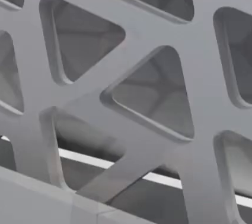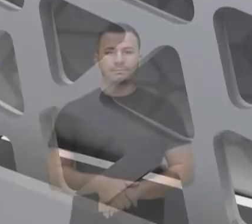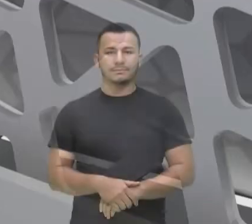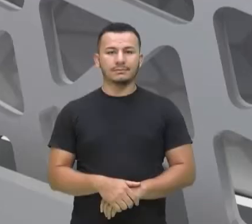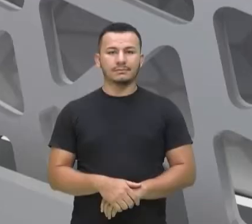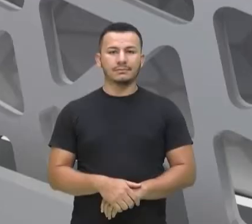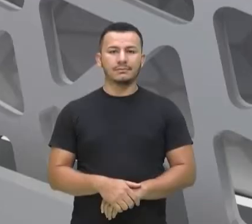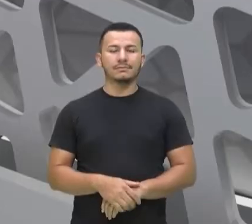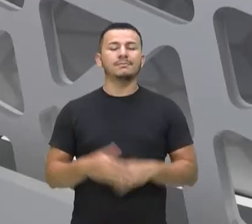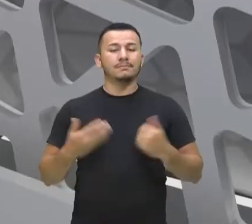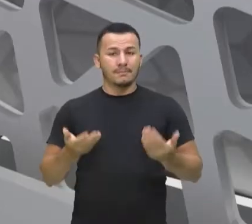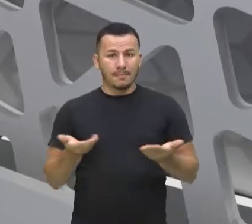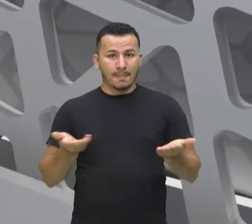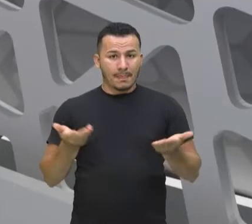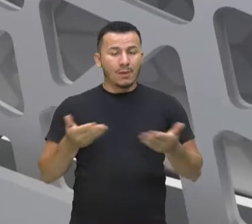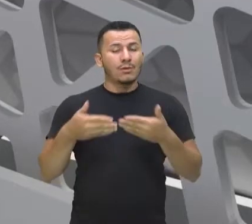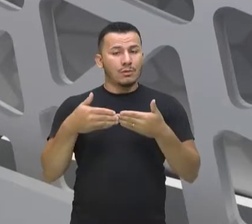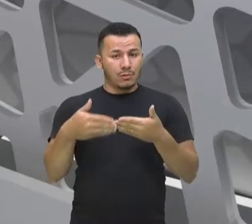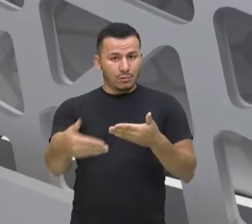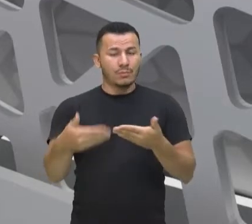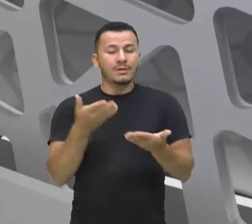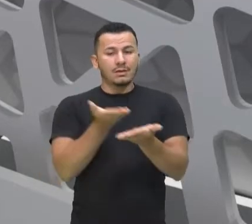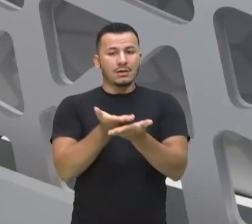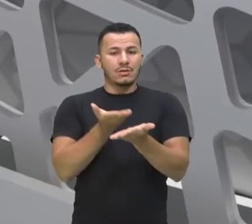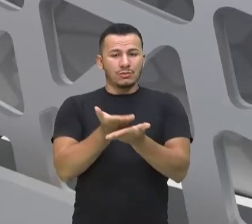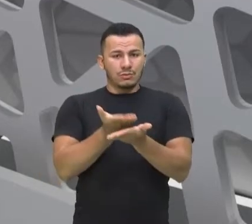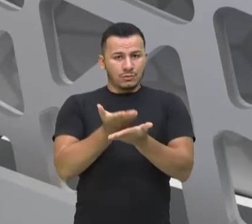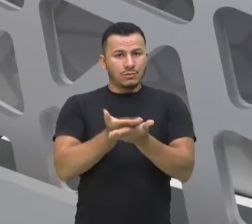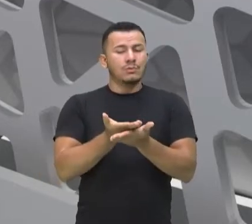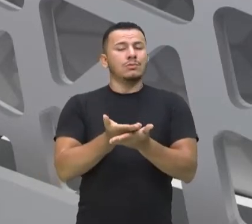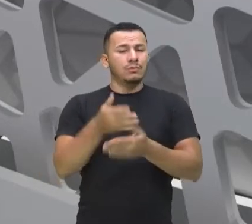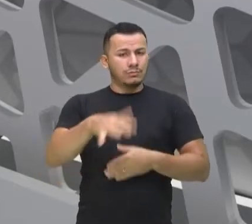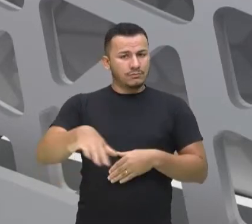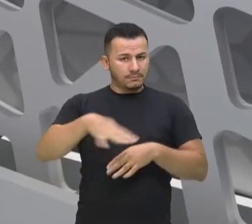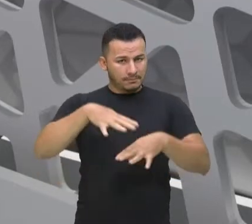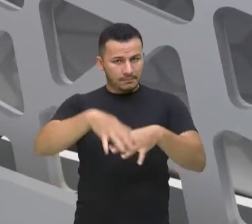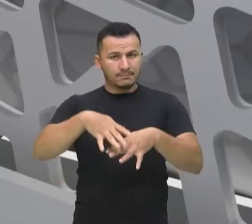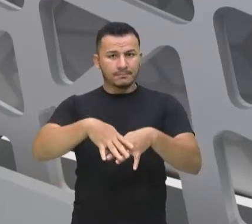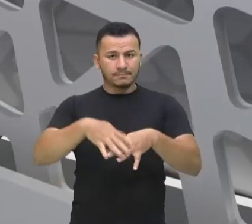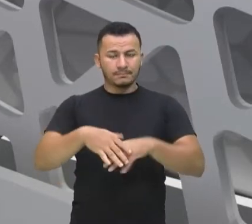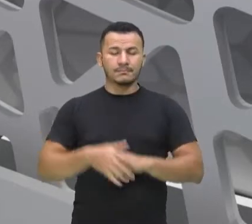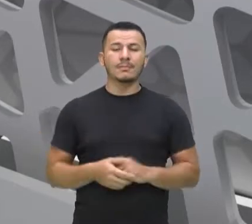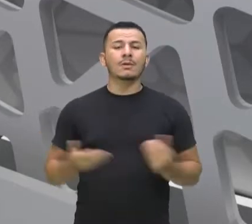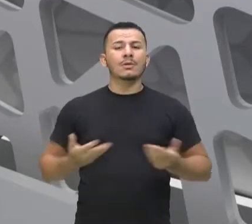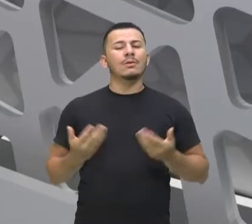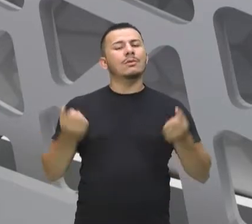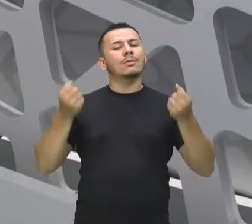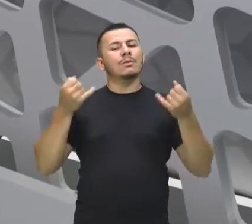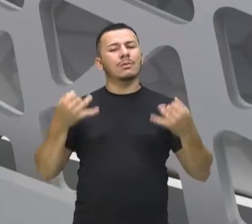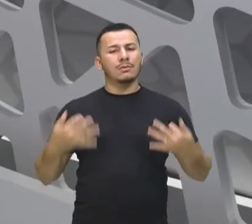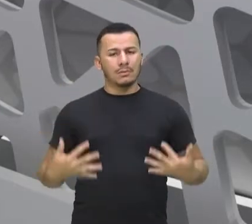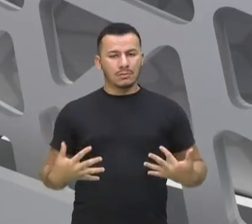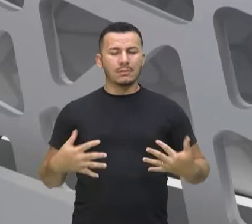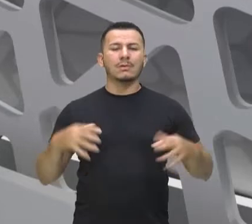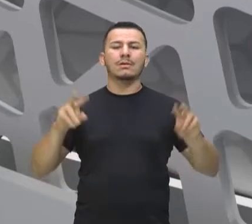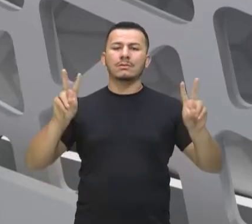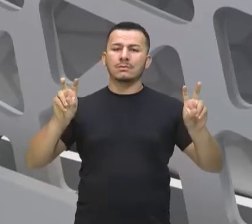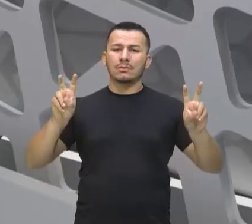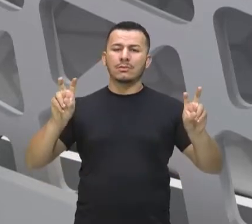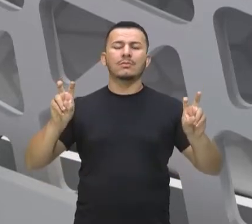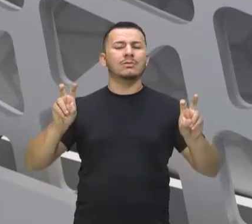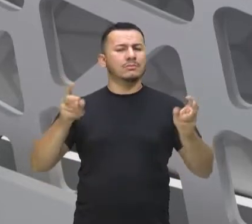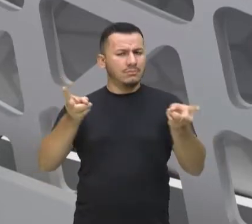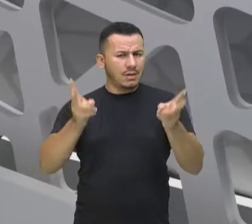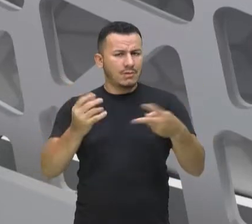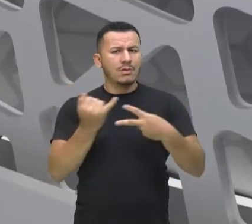Muito bem, alunos, dando então início à nossa aula, certo? Vamos falar aqui hoje, na nossa aula, vamos continuar falando